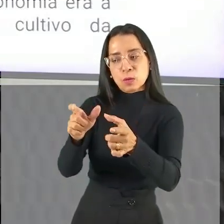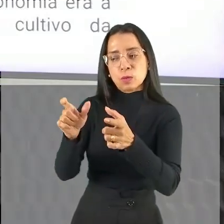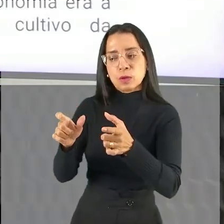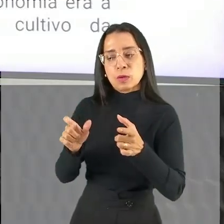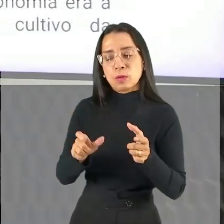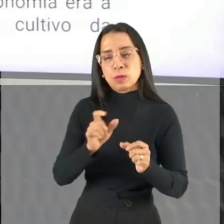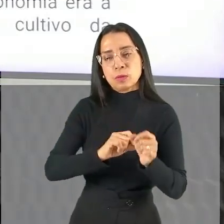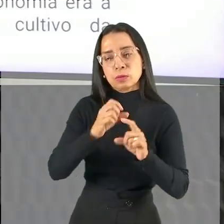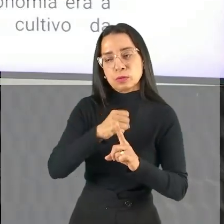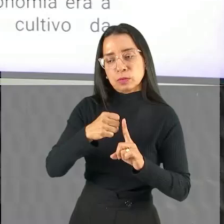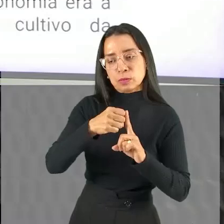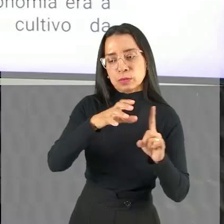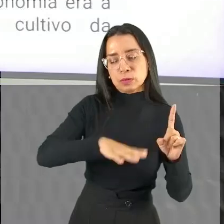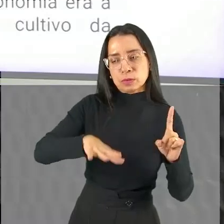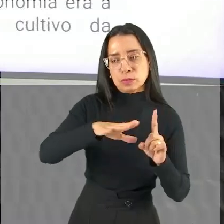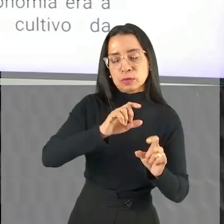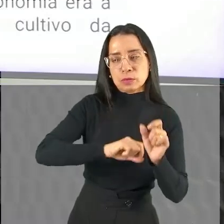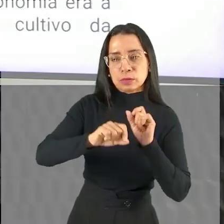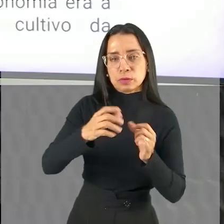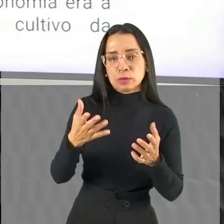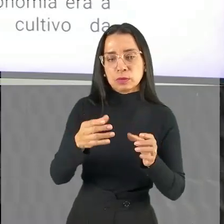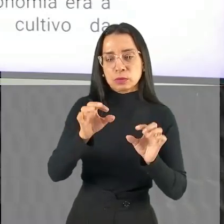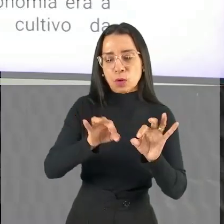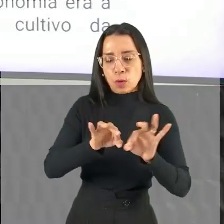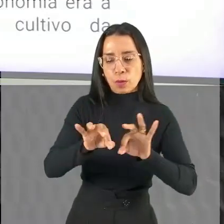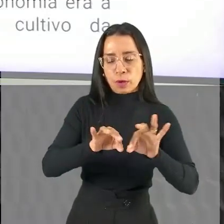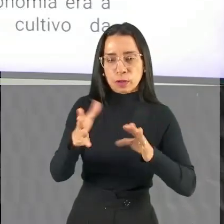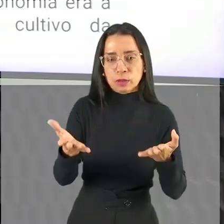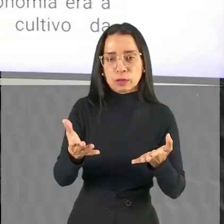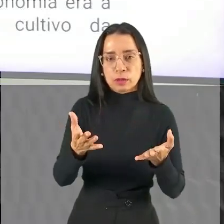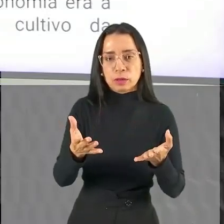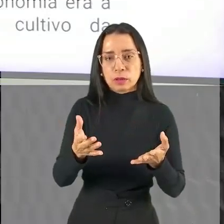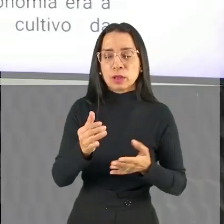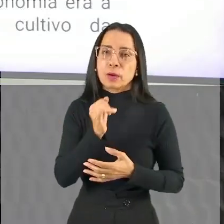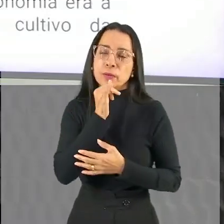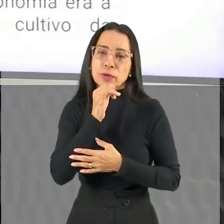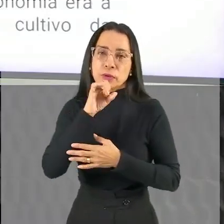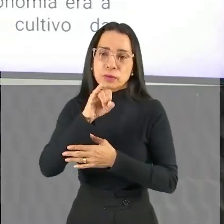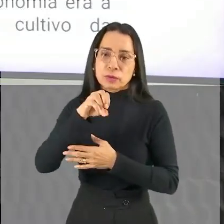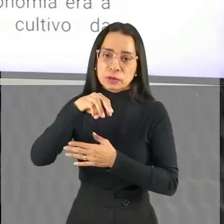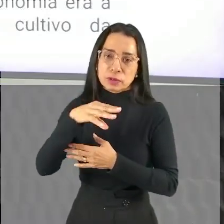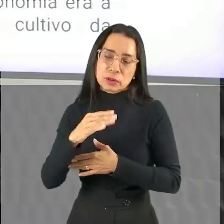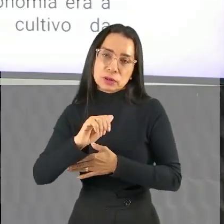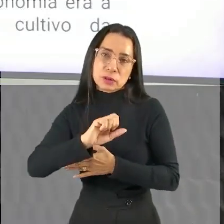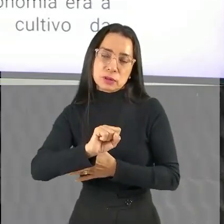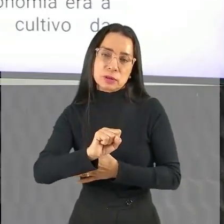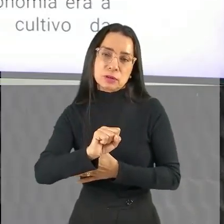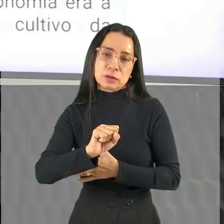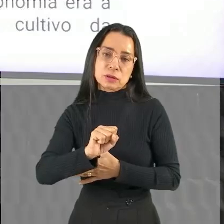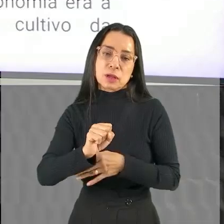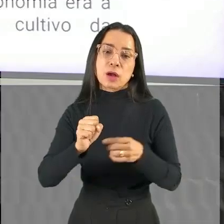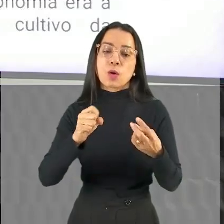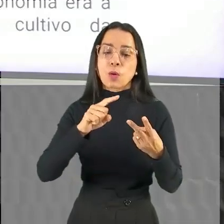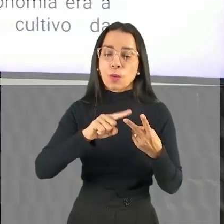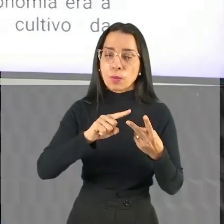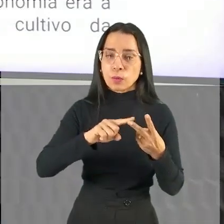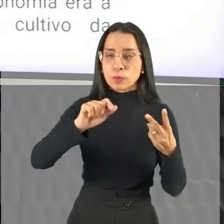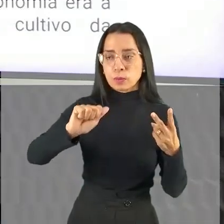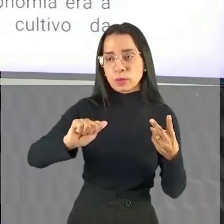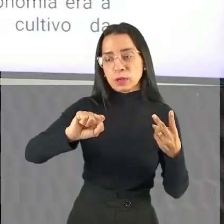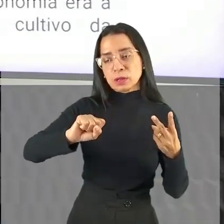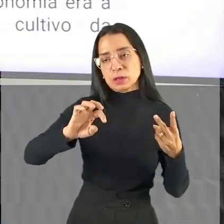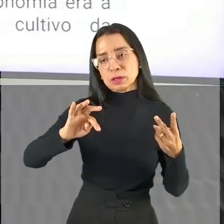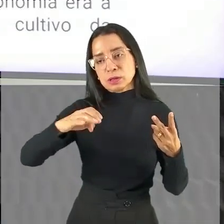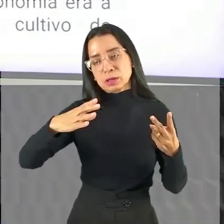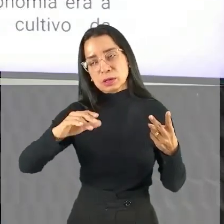de uma sociedade organizada, porque existia uma sociedade organizada com os incas, com os astecas, com os maias. Talvez, né,